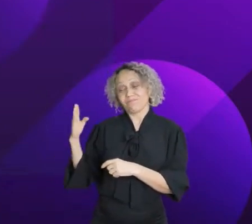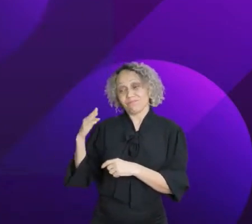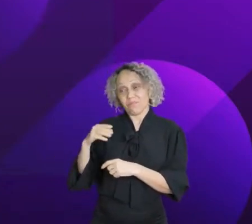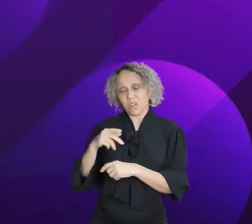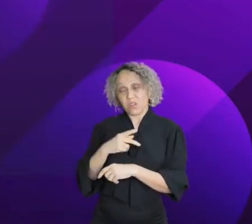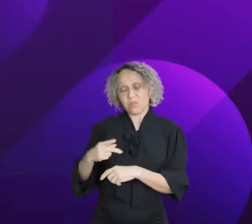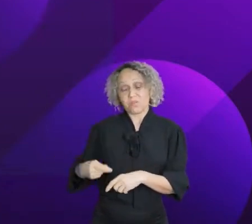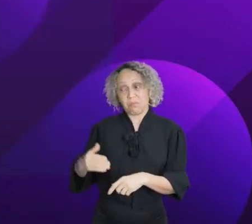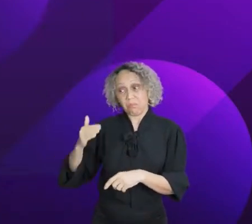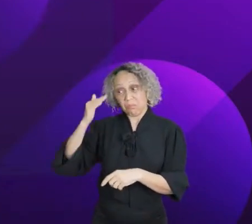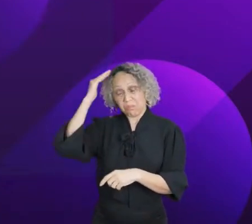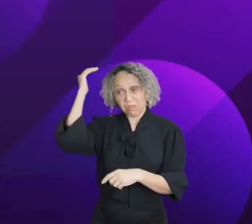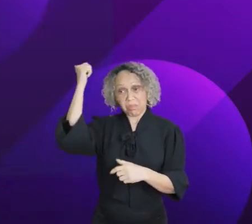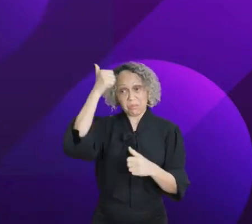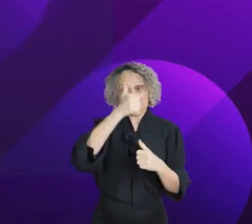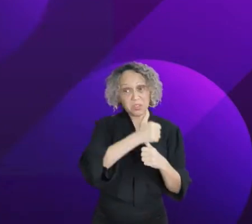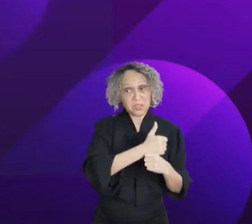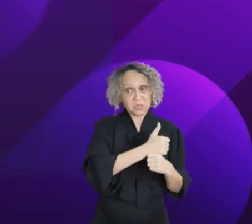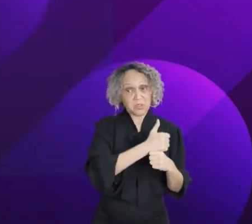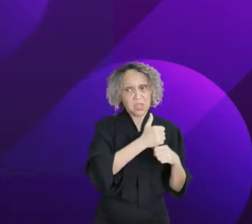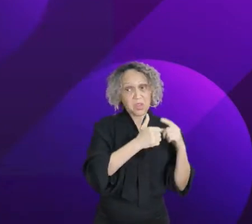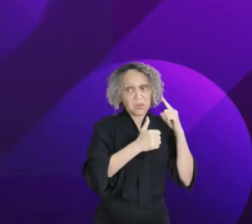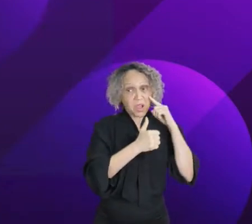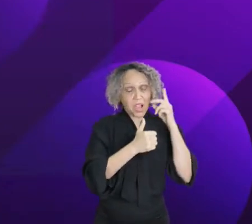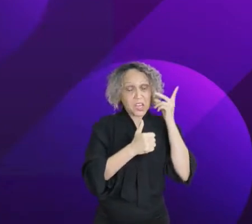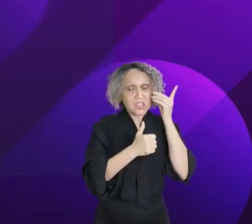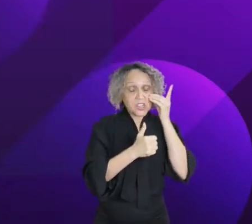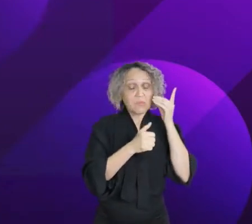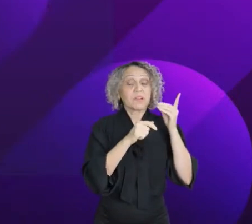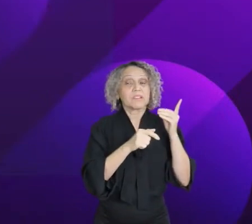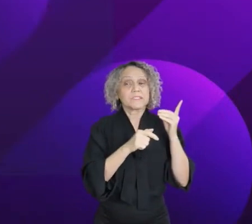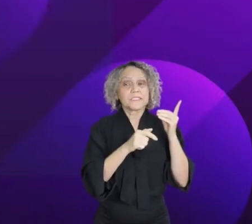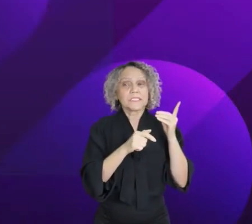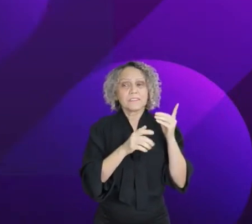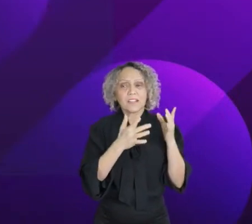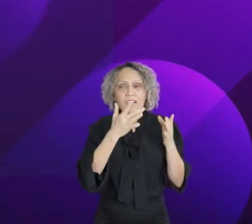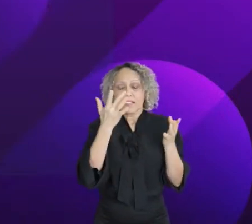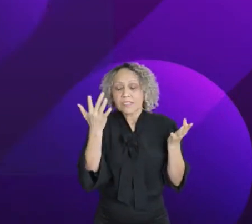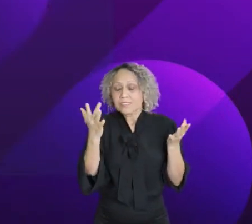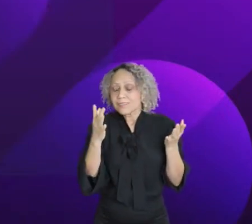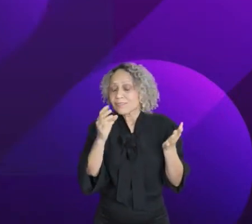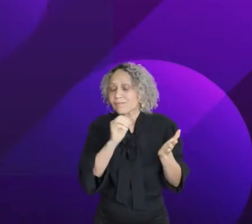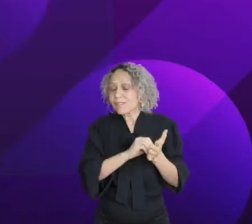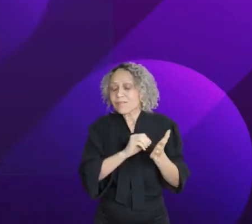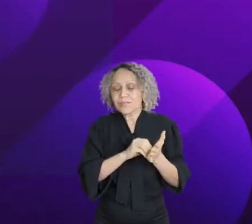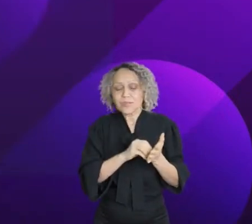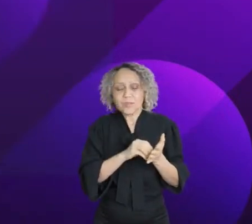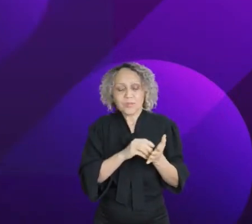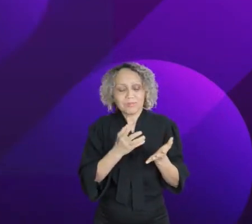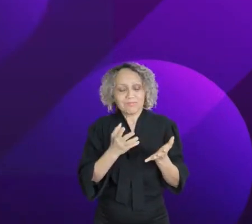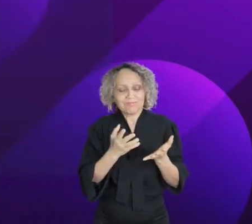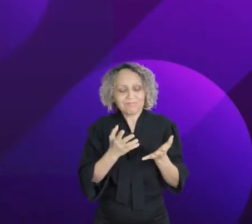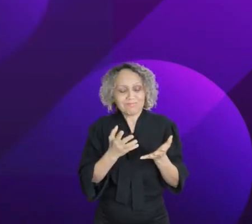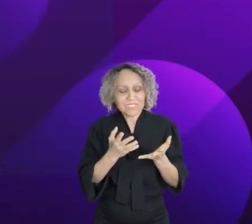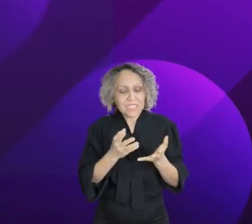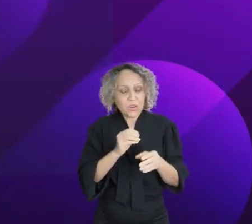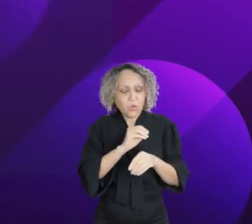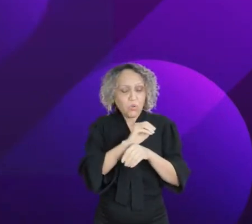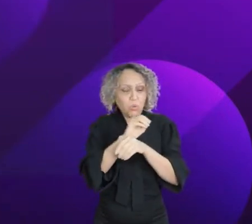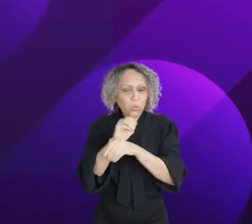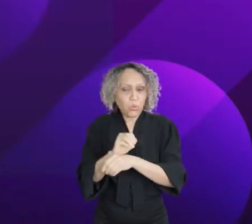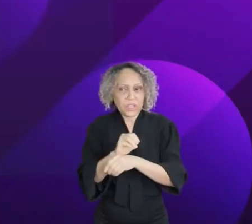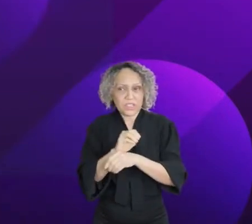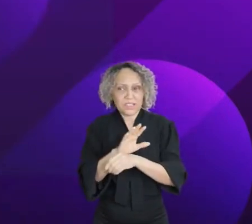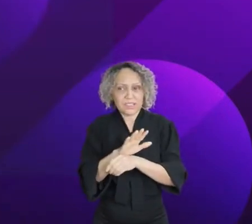do seu imóvel, né? Eu vou brincar aqui, mas eu me recuso a citar o programa